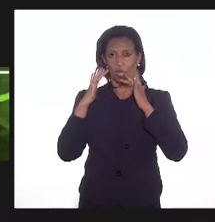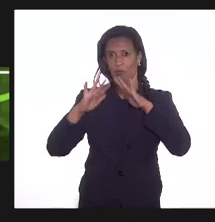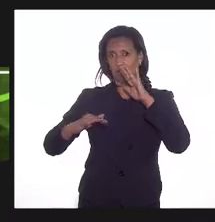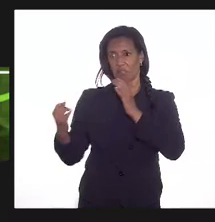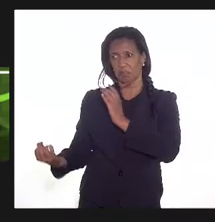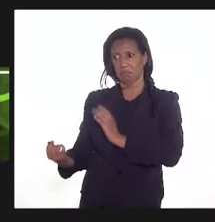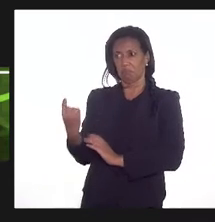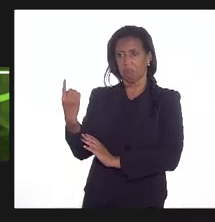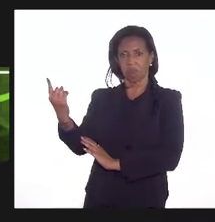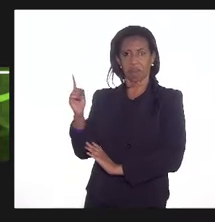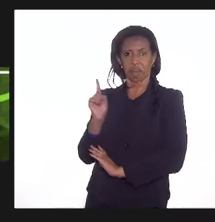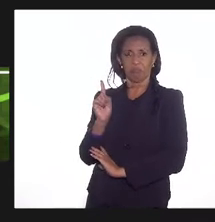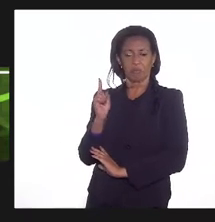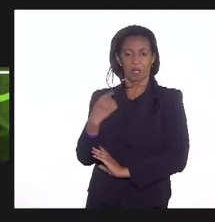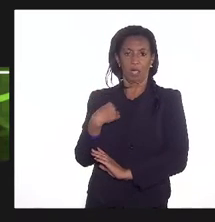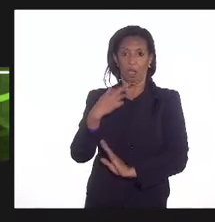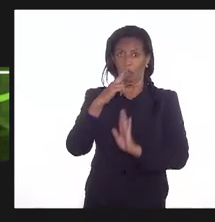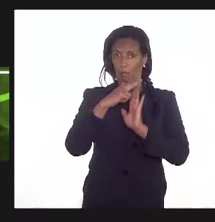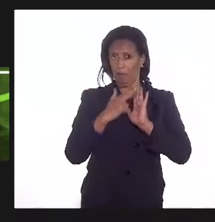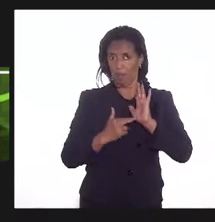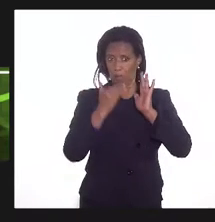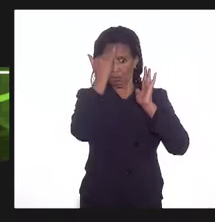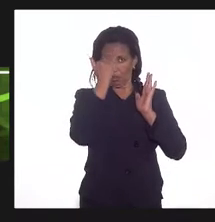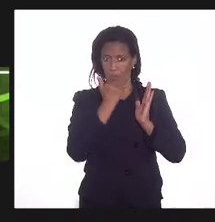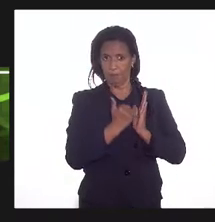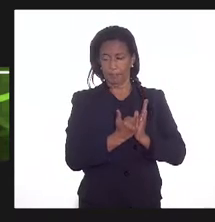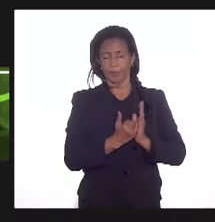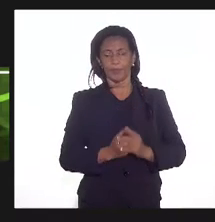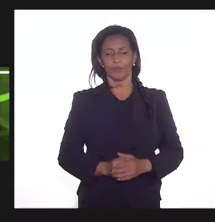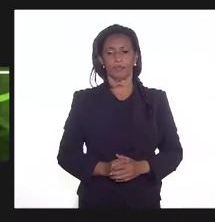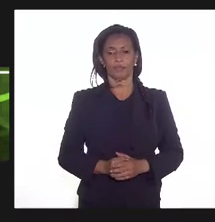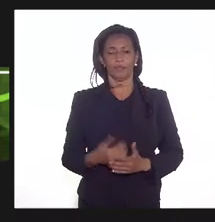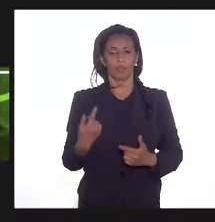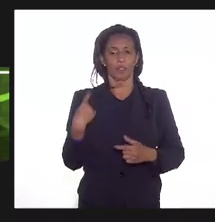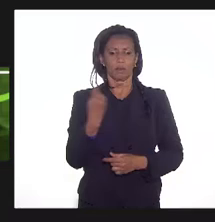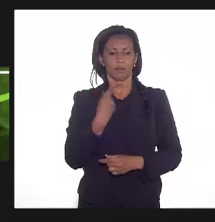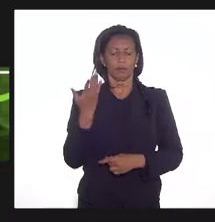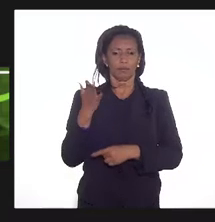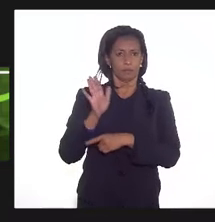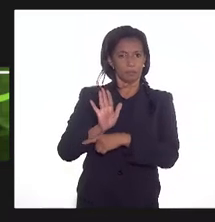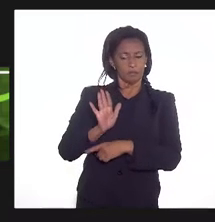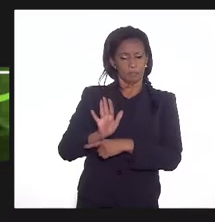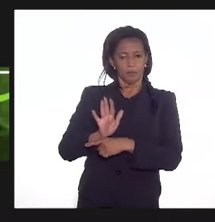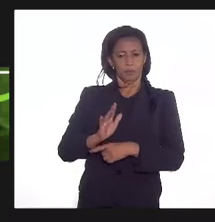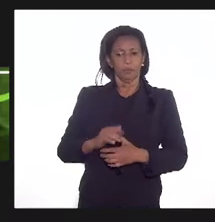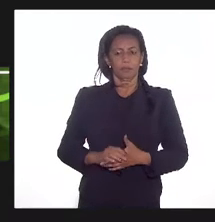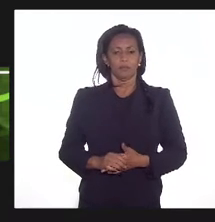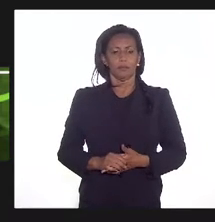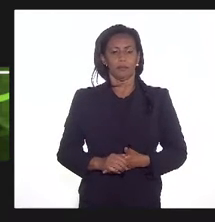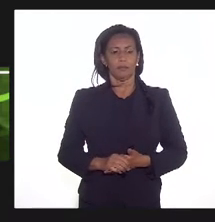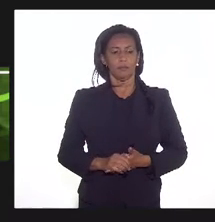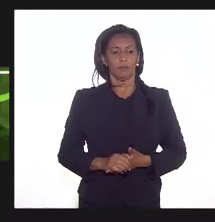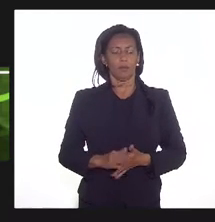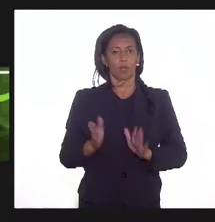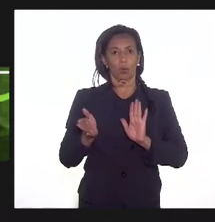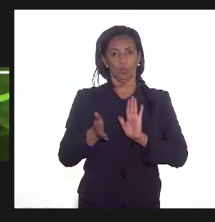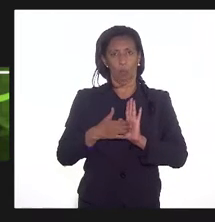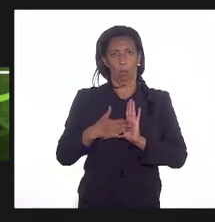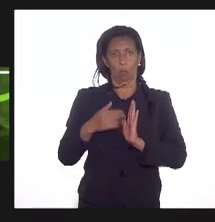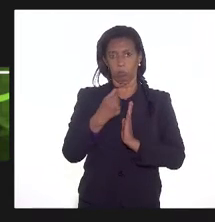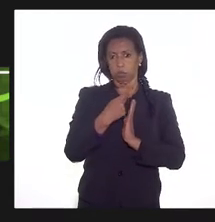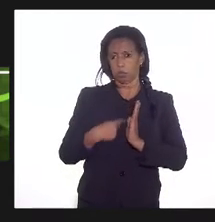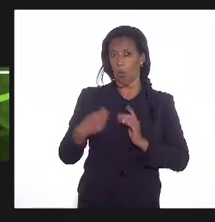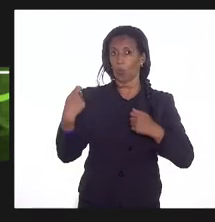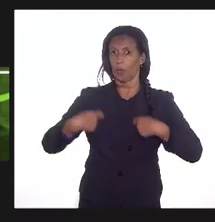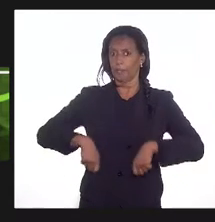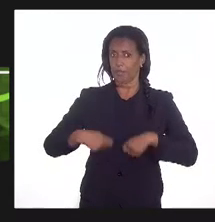alguém é a nossa regra aqui estamos contribuindo com com os protocolos né com o é